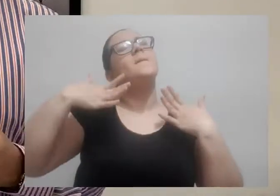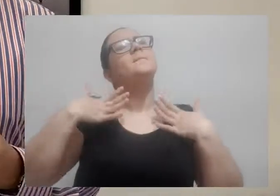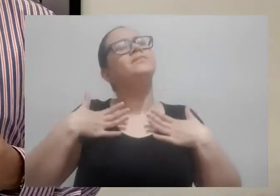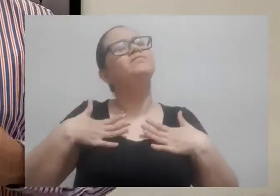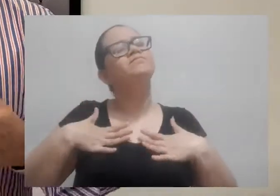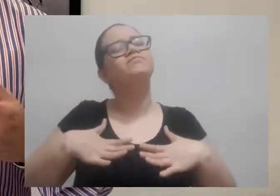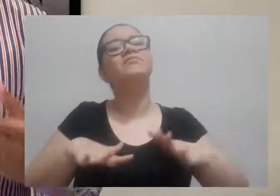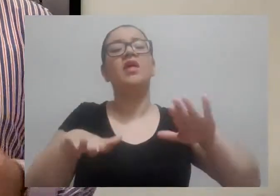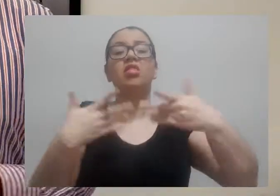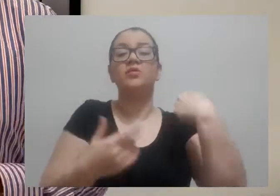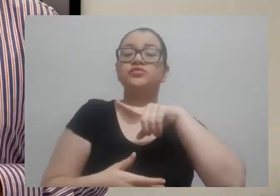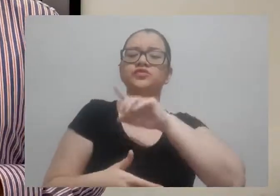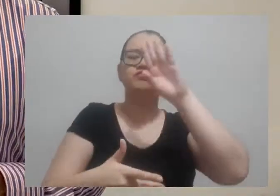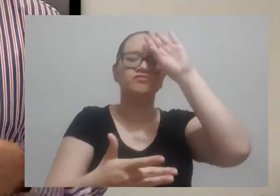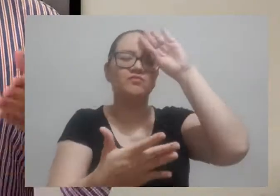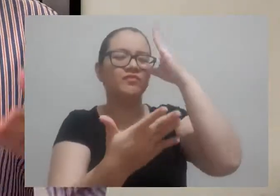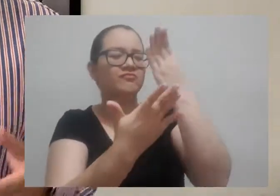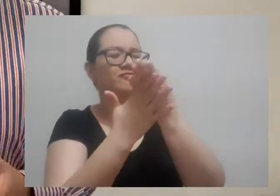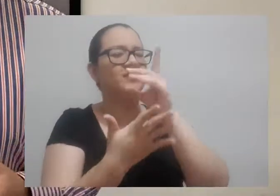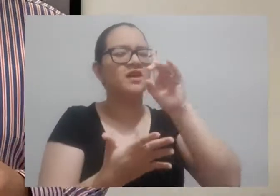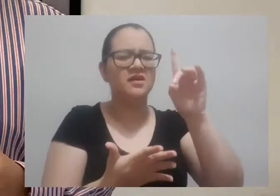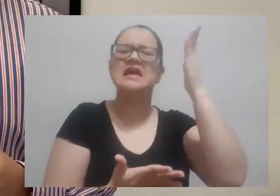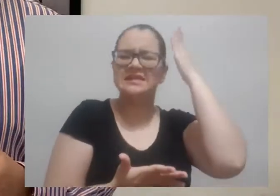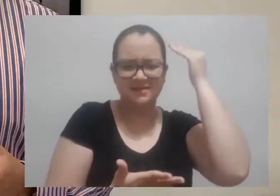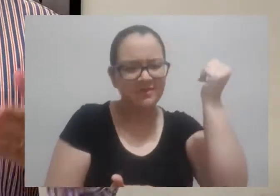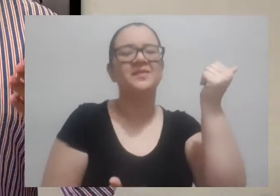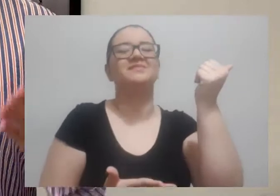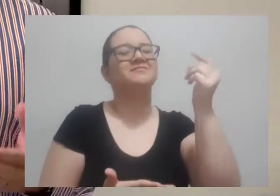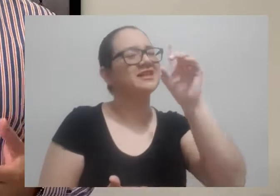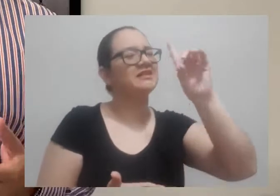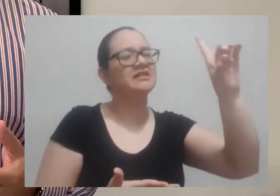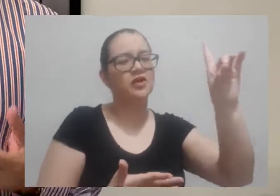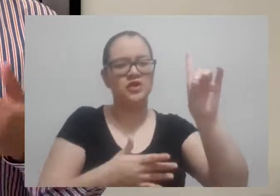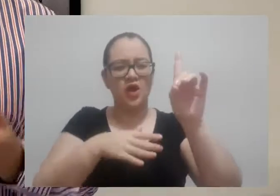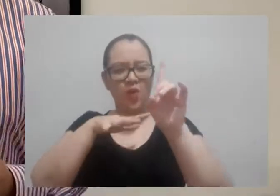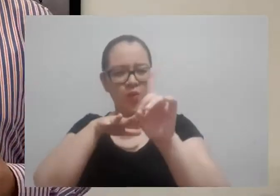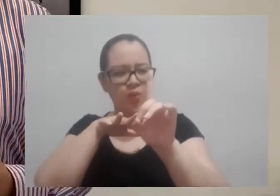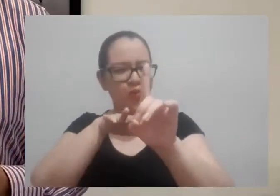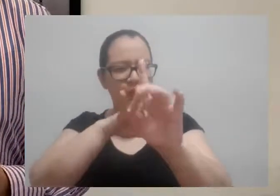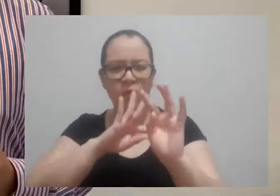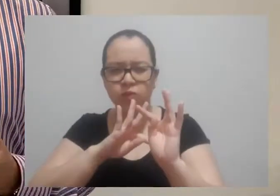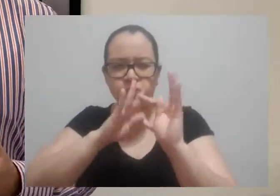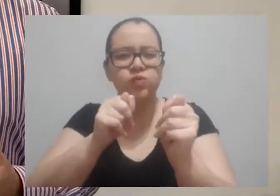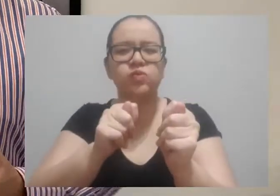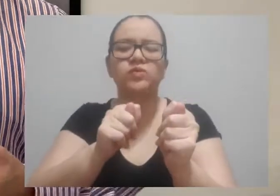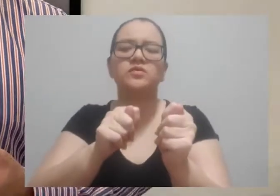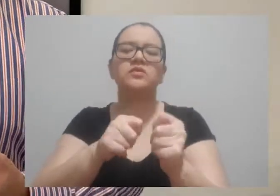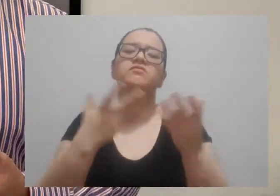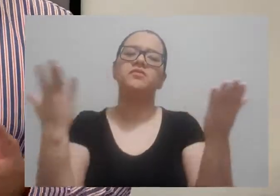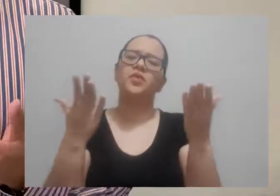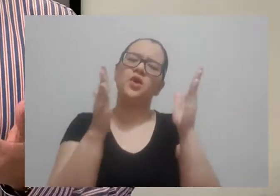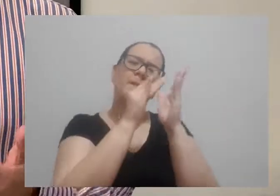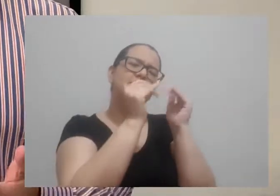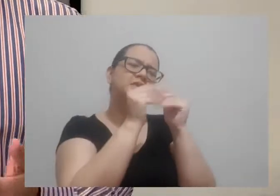que o Senhor está à frente de tudo. E nesse momento eu oro pedindo que o Senhor nos abençoe